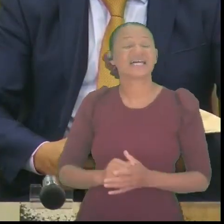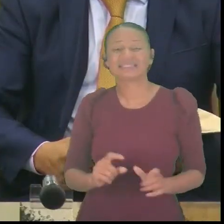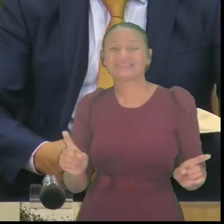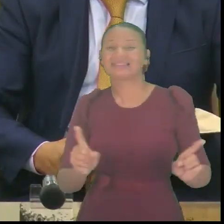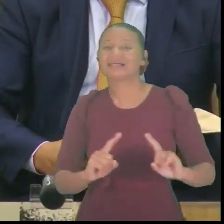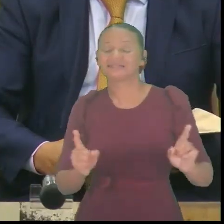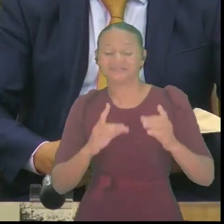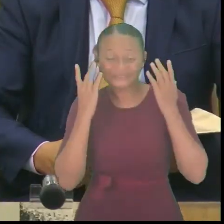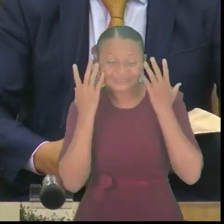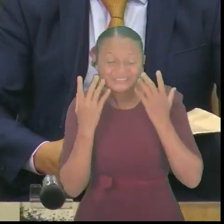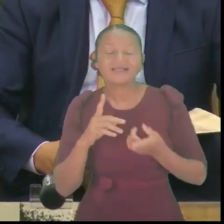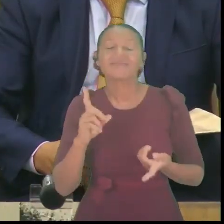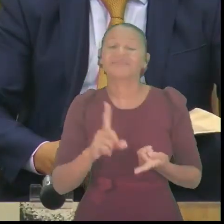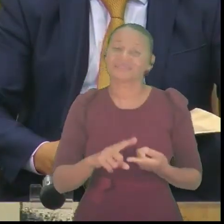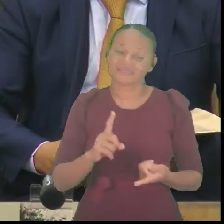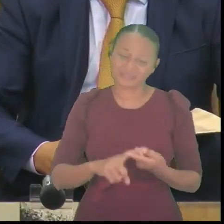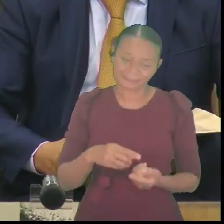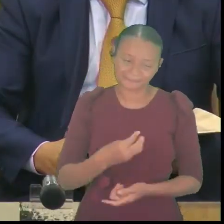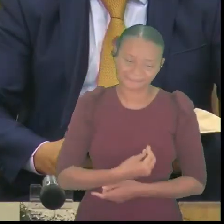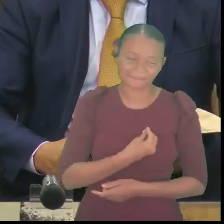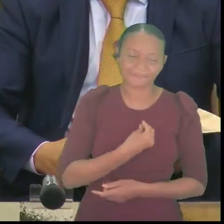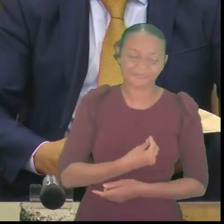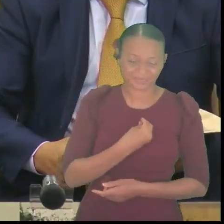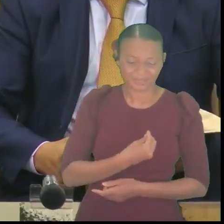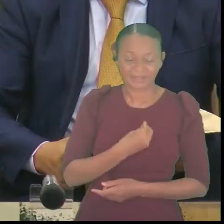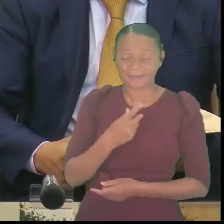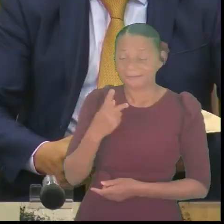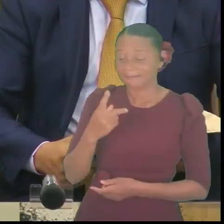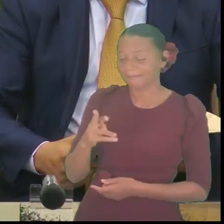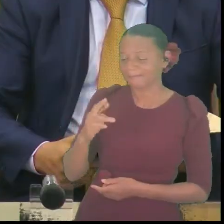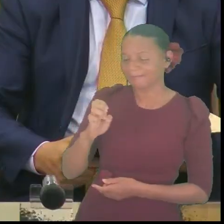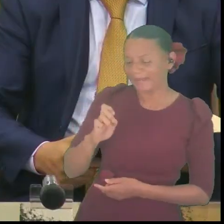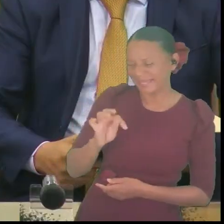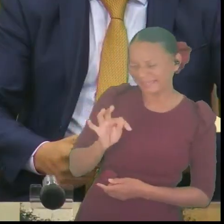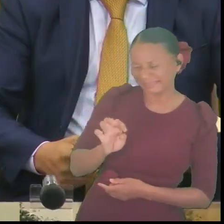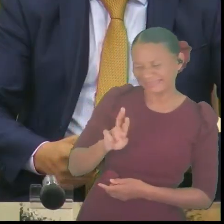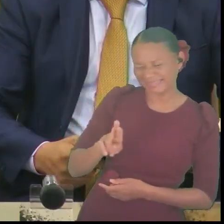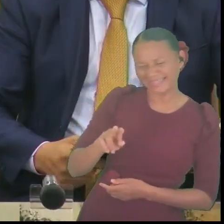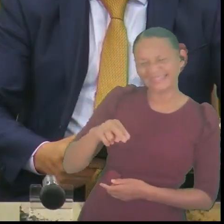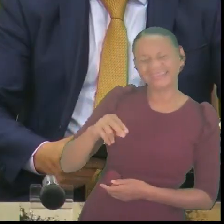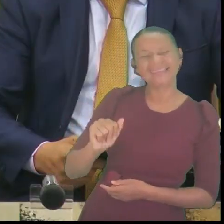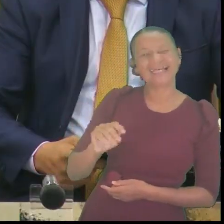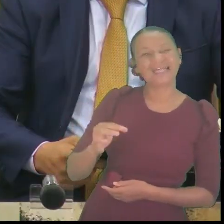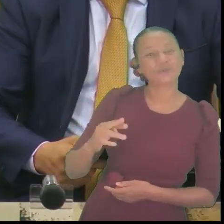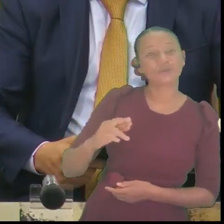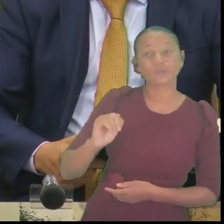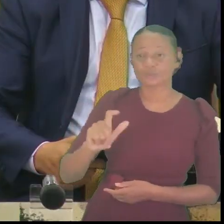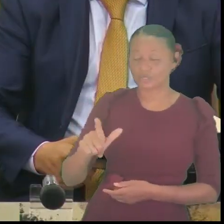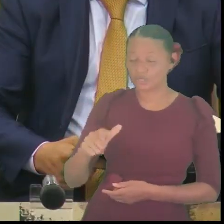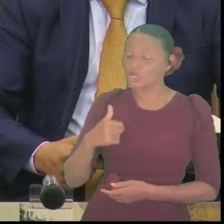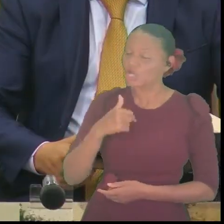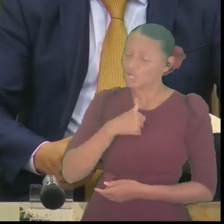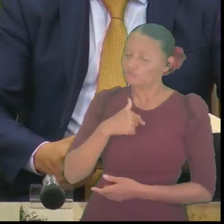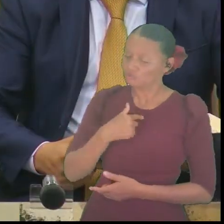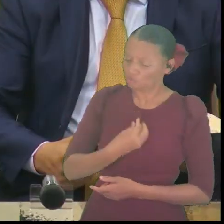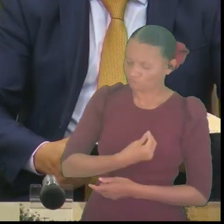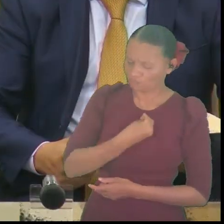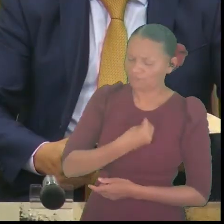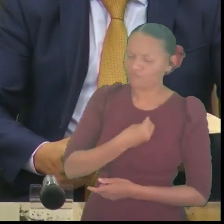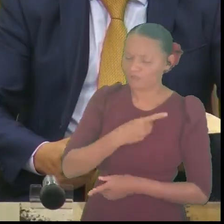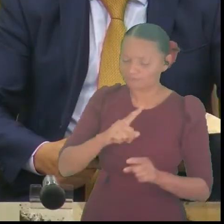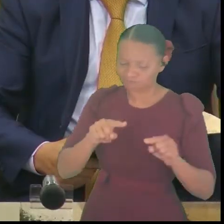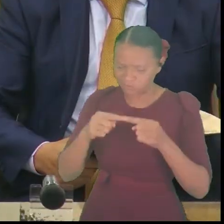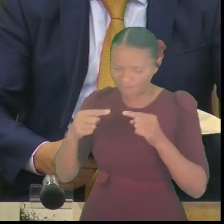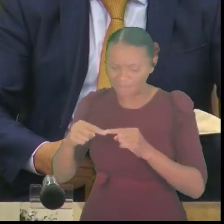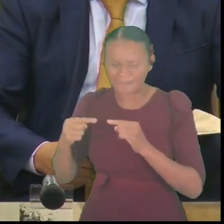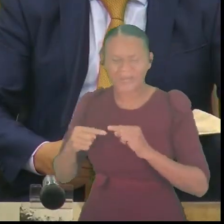natural, ele também viveu uma vida preternatural. Ele sempre dizia: eu estou vivendo para cumprir aquilo